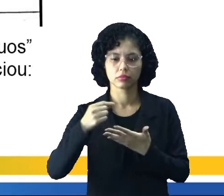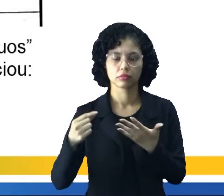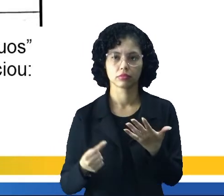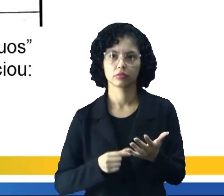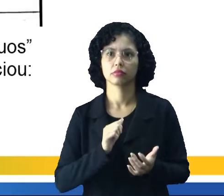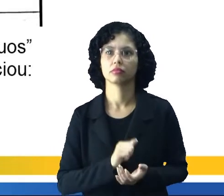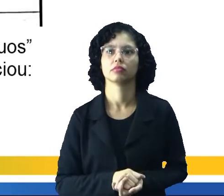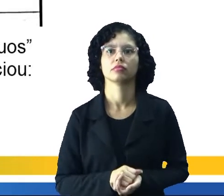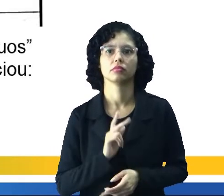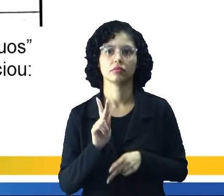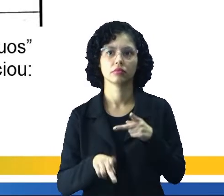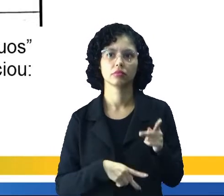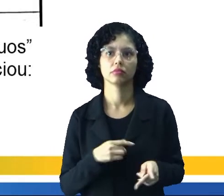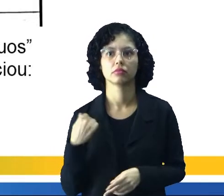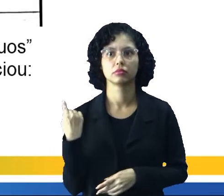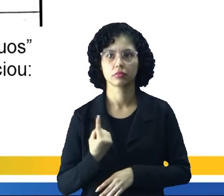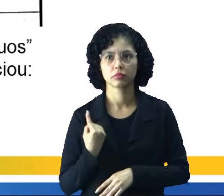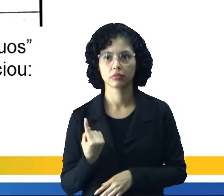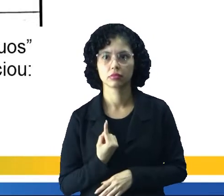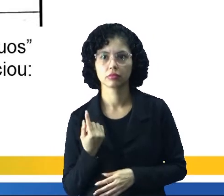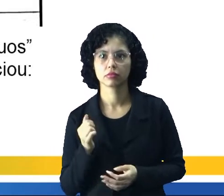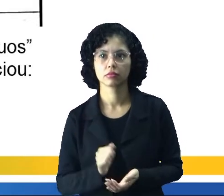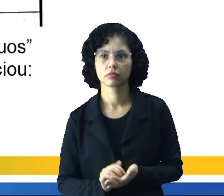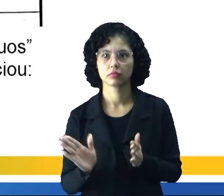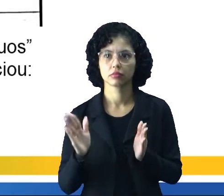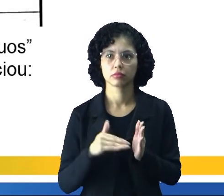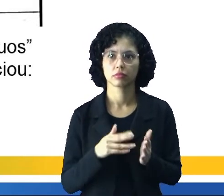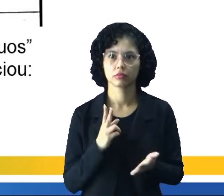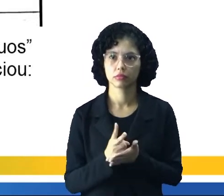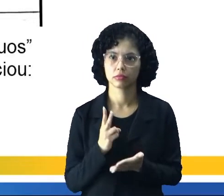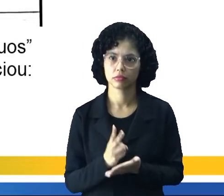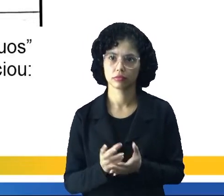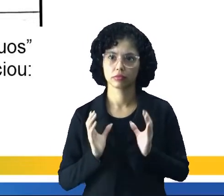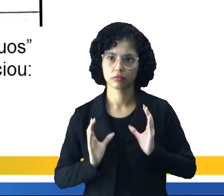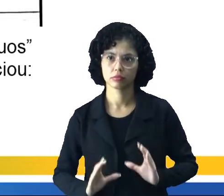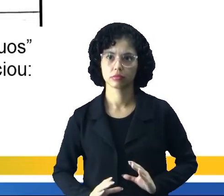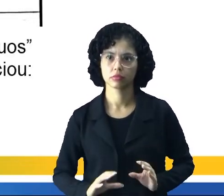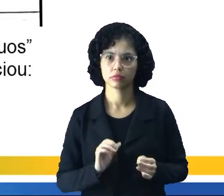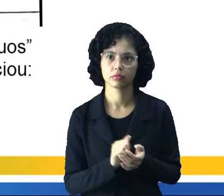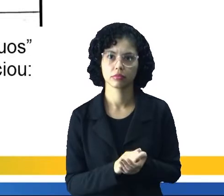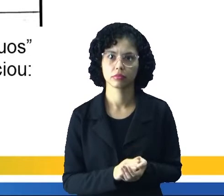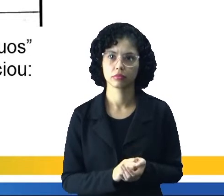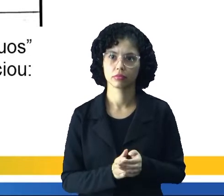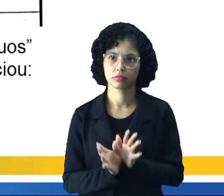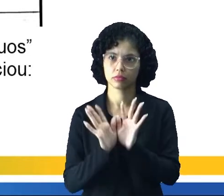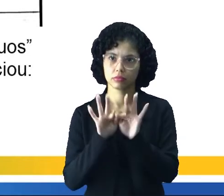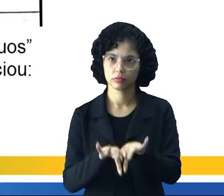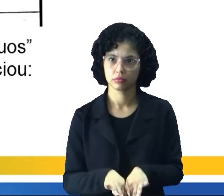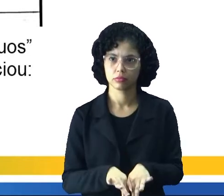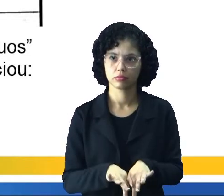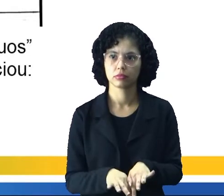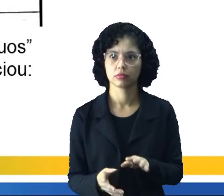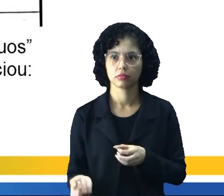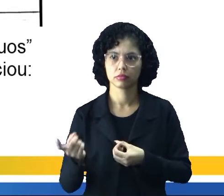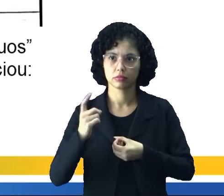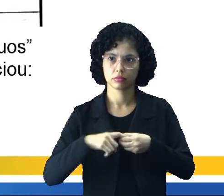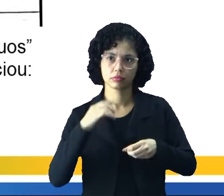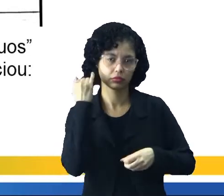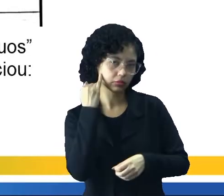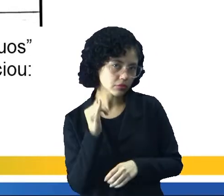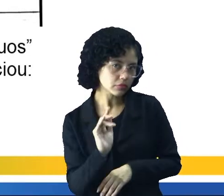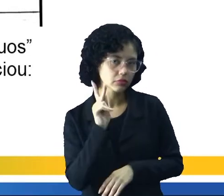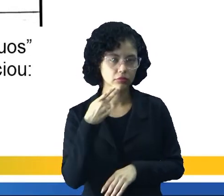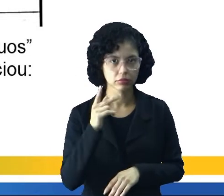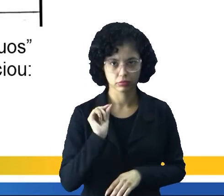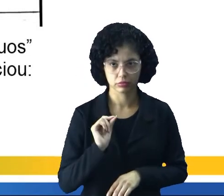como população, indivíduos, né, e até mesmo a palavra cidadão lá no final, retomando essa ideia do